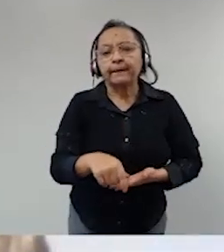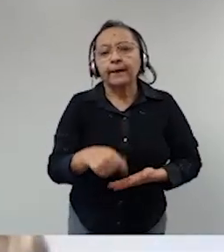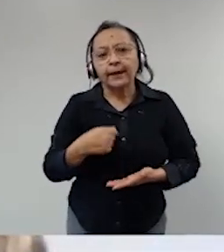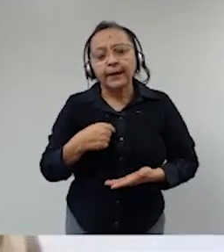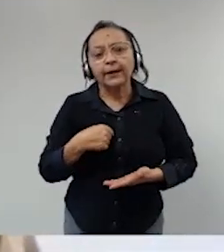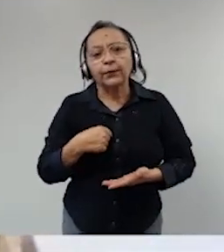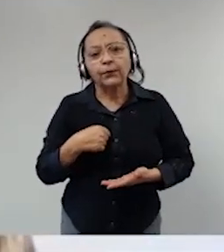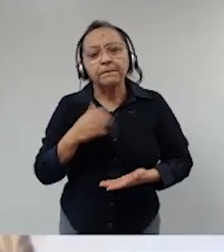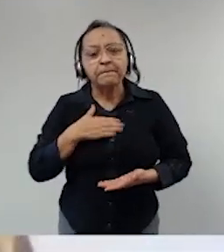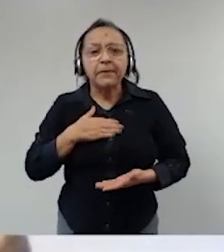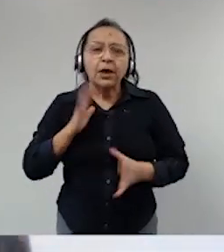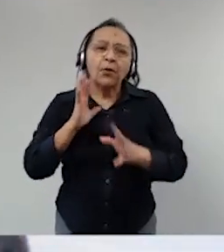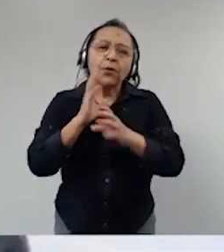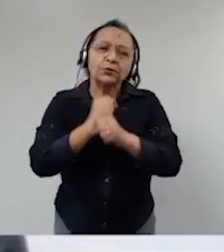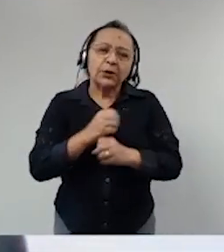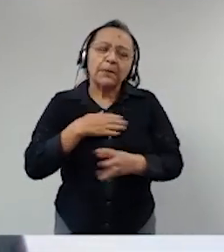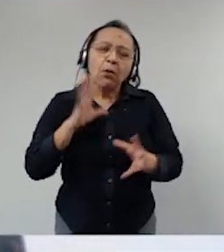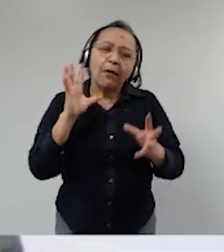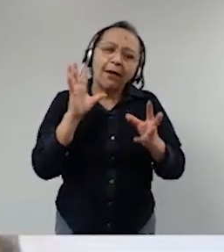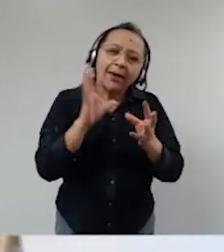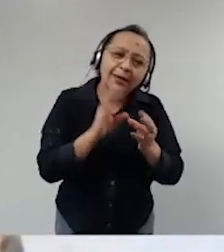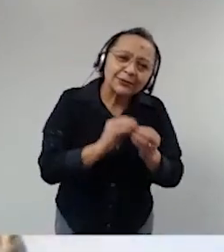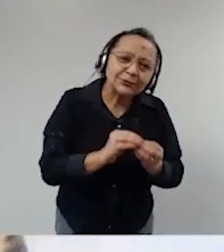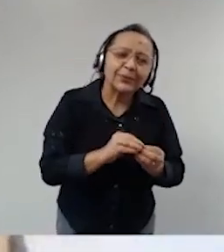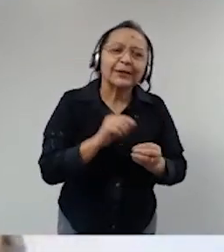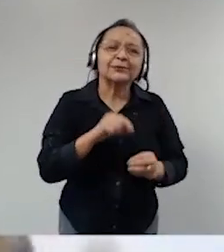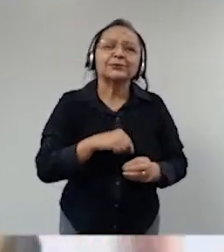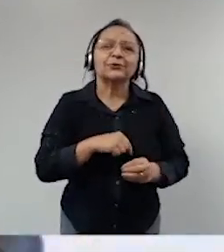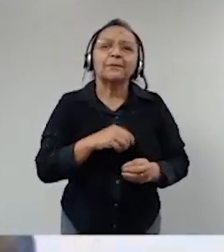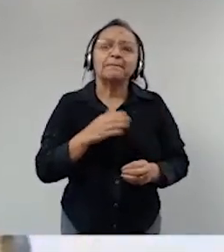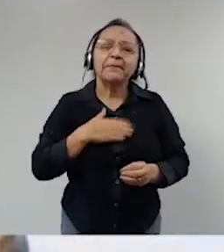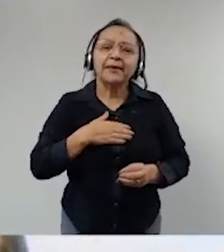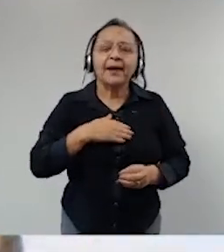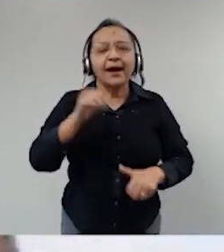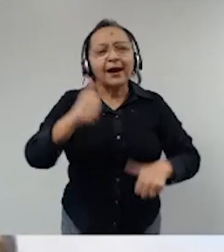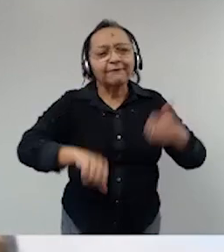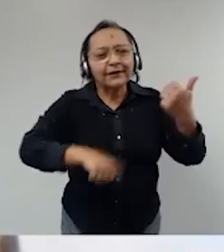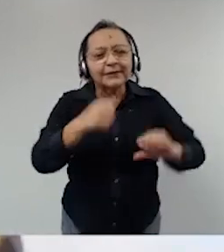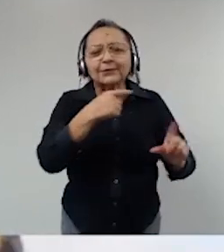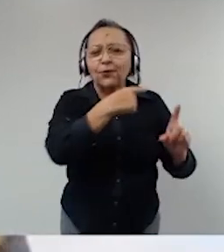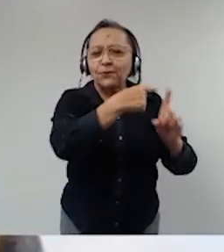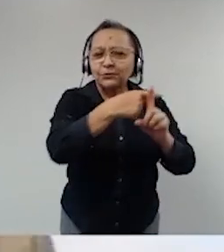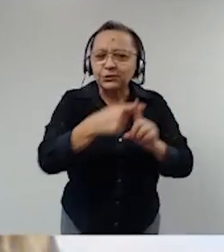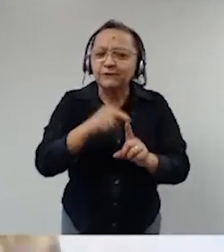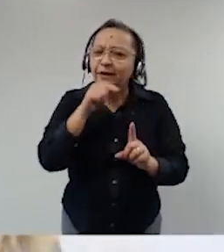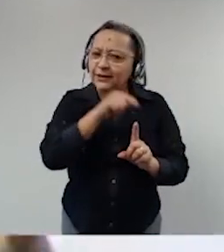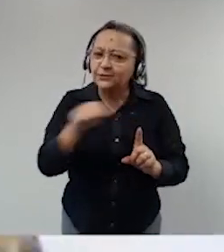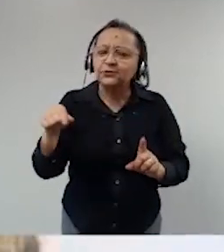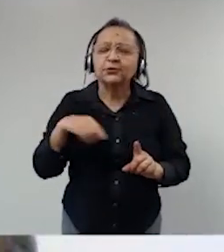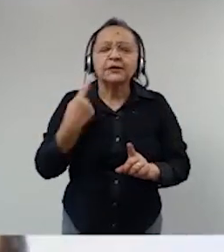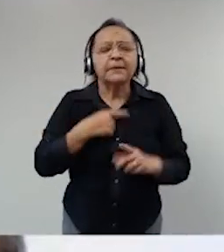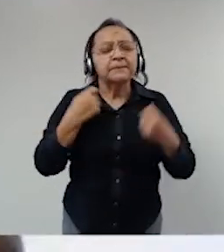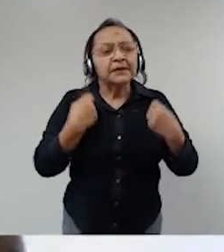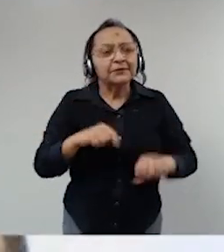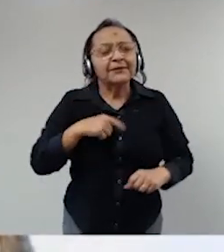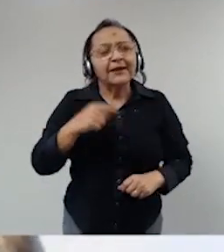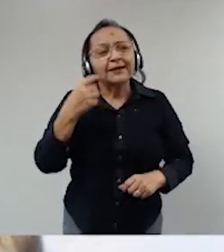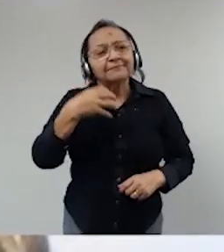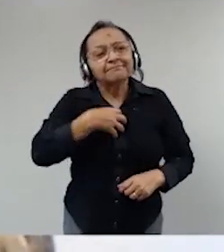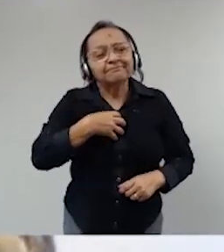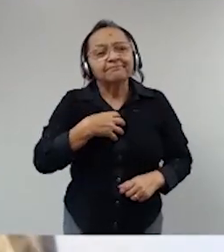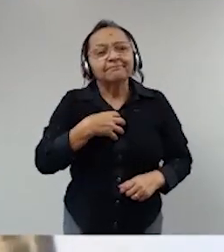eu tiro de bom. Se é que a gente tem que sempre ter um olhar bom para tudo que acontece,